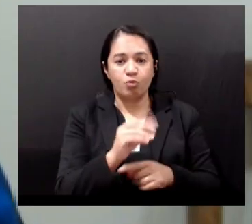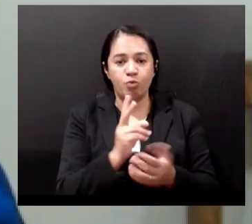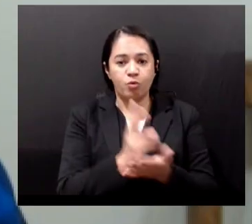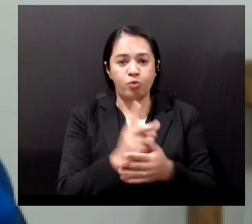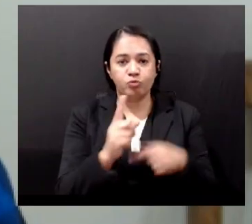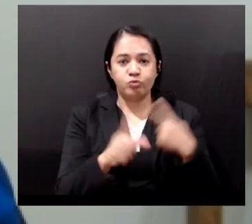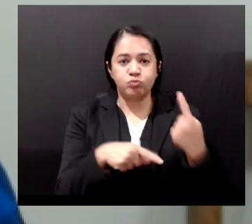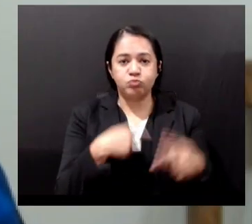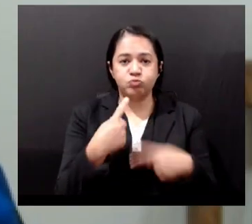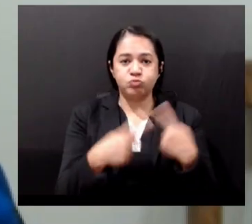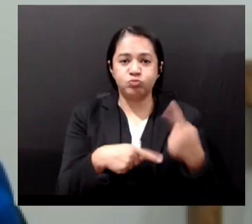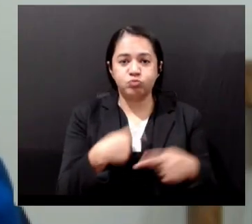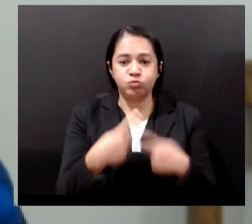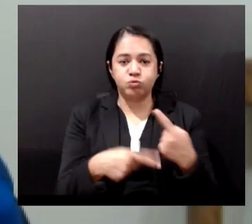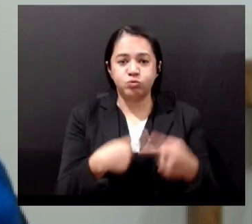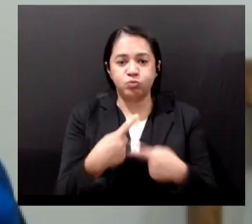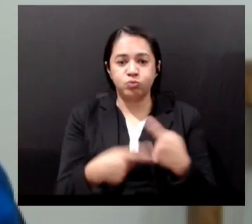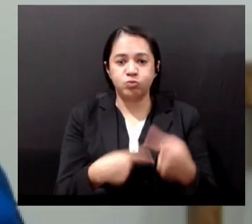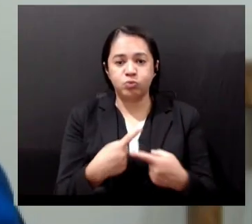mantenham o seu ciclo sempre